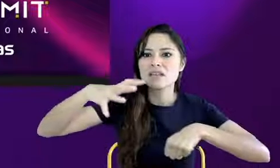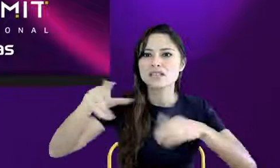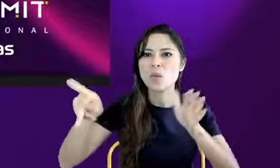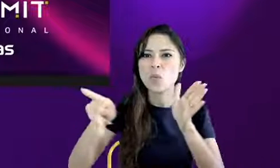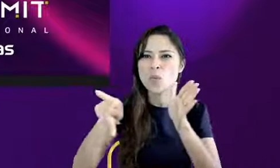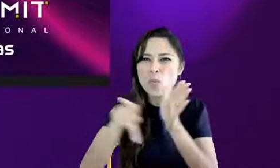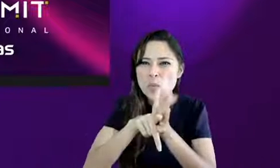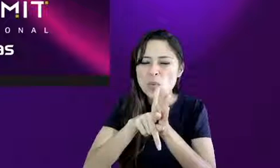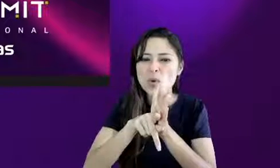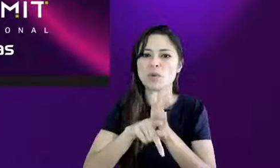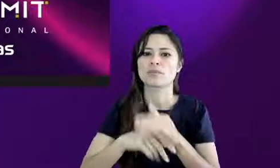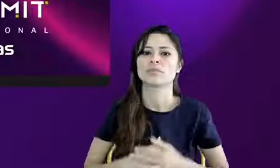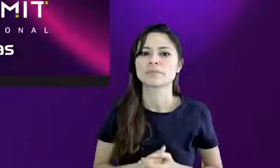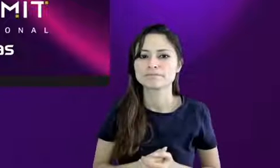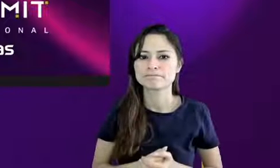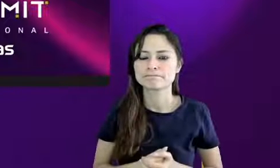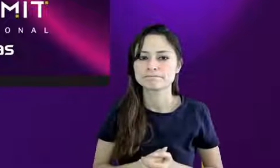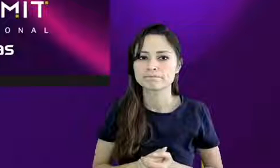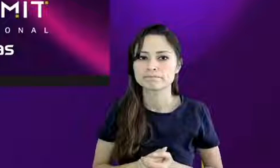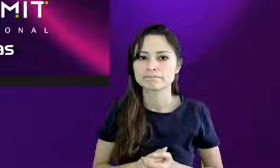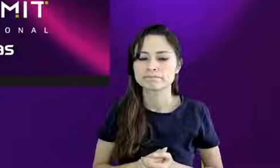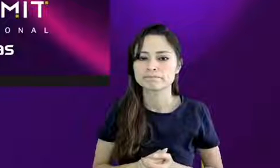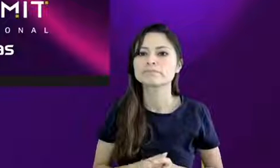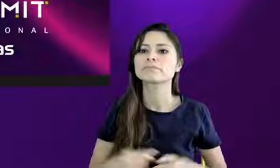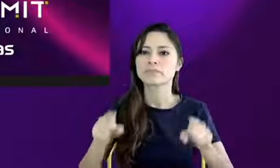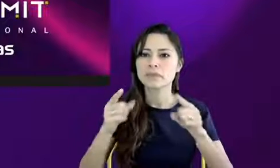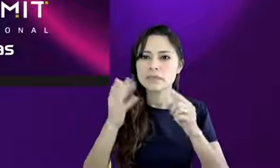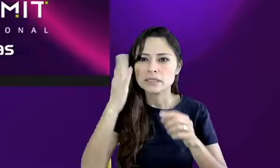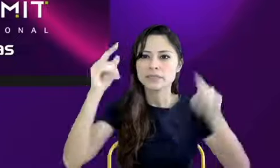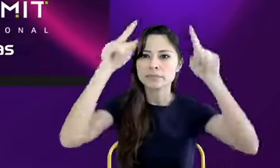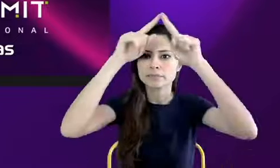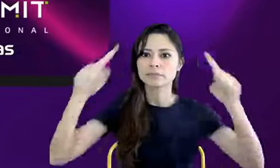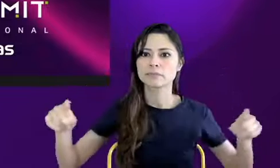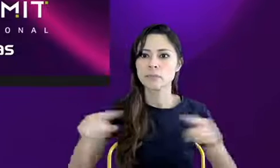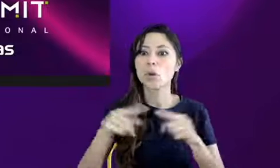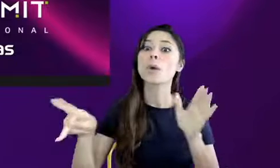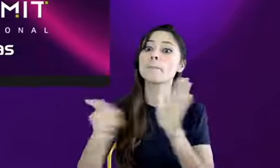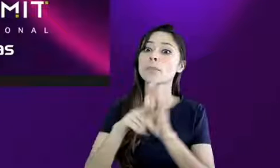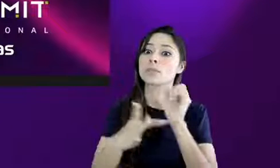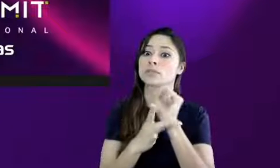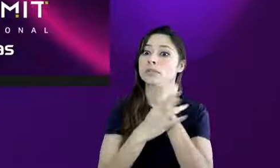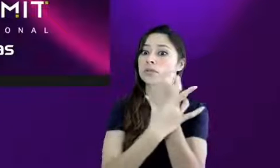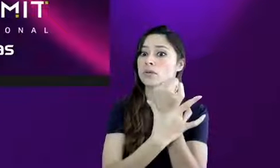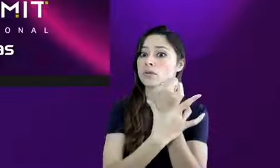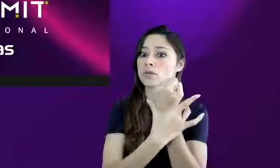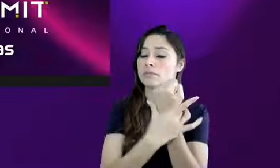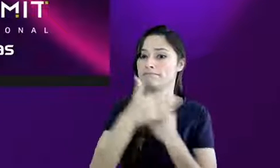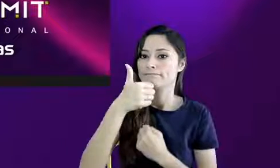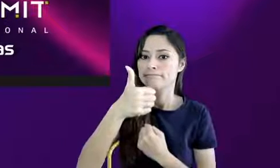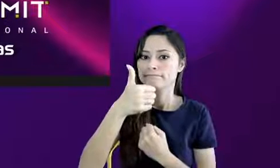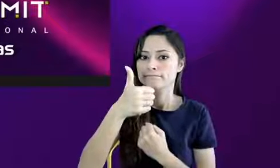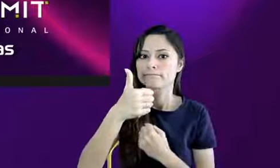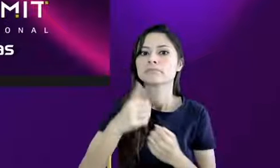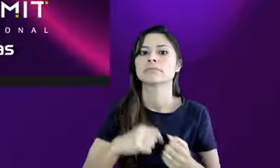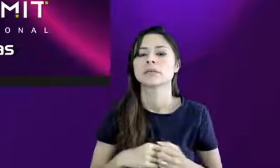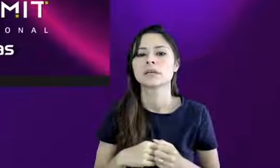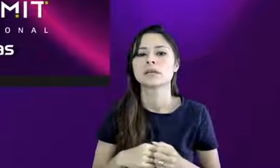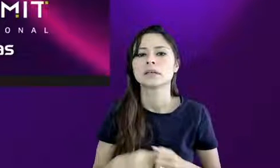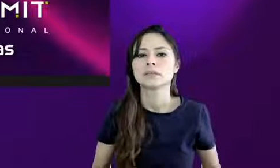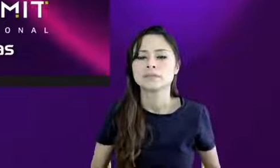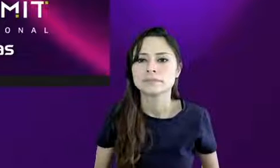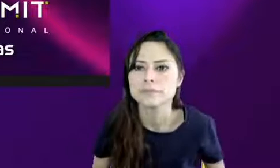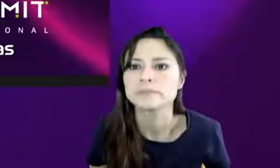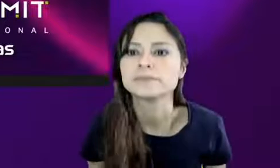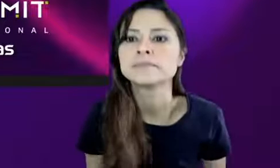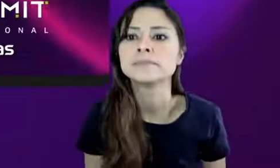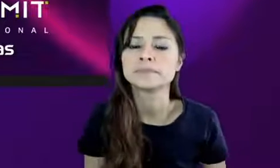herpes zoster. Na pirâmide de segurança, então, nós temos no topo, hoje em dia, como mais seguro o vedolizumab, seguido pelo ustekinumab, a